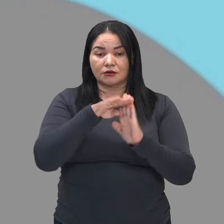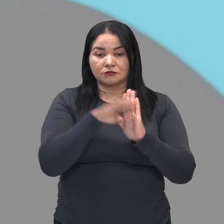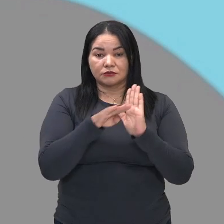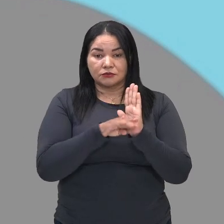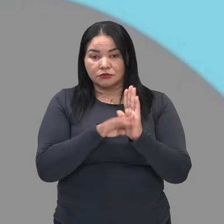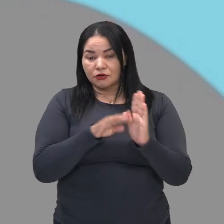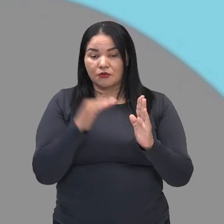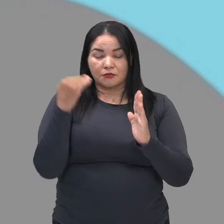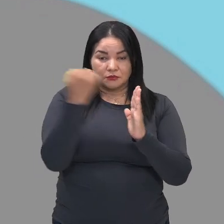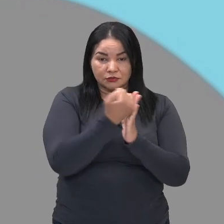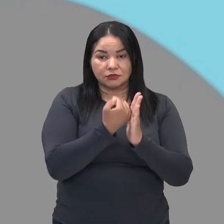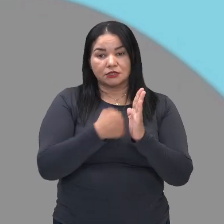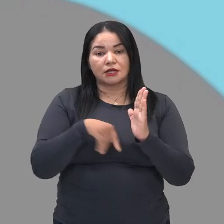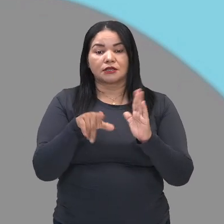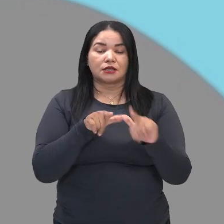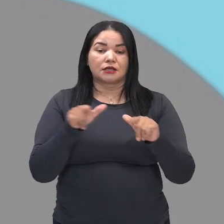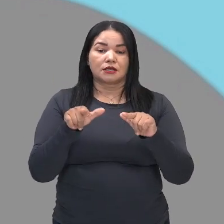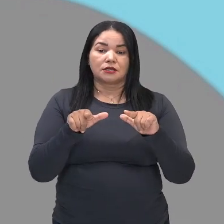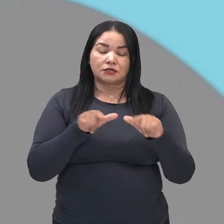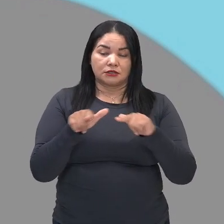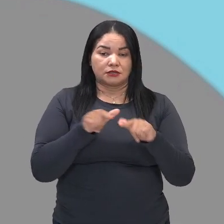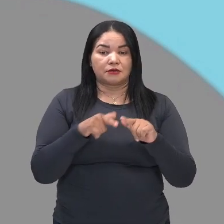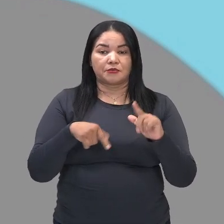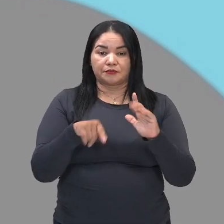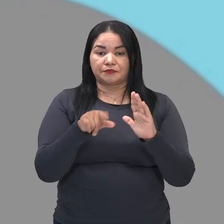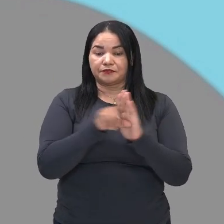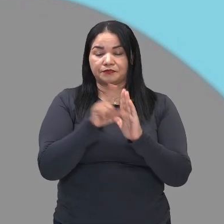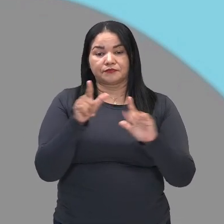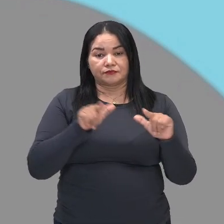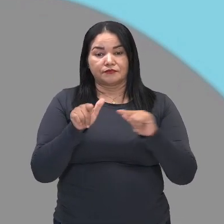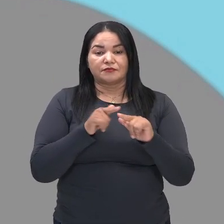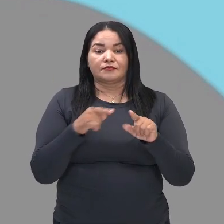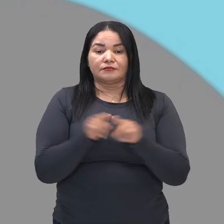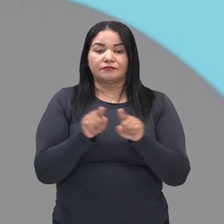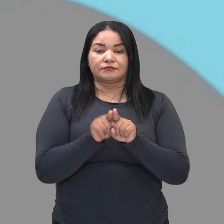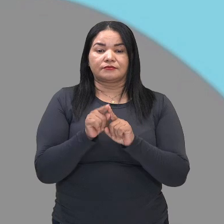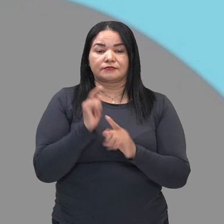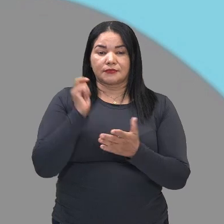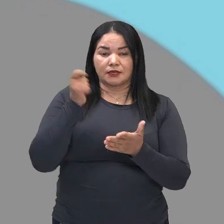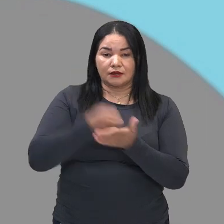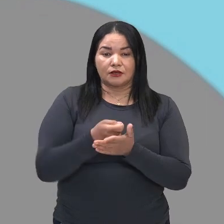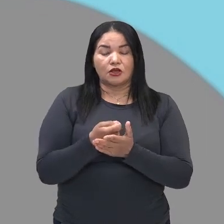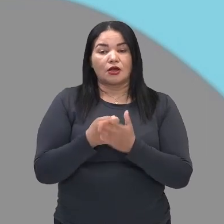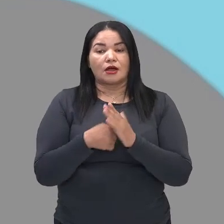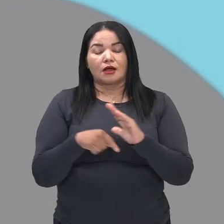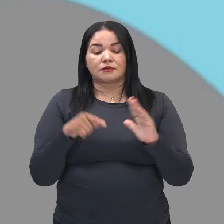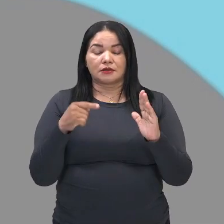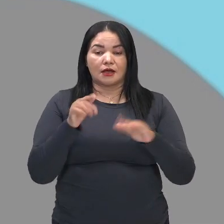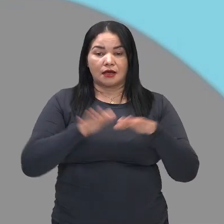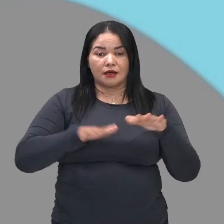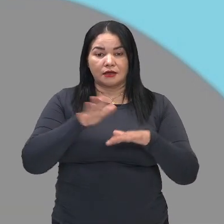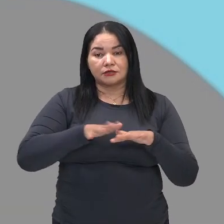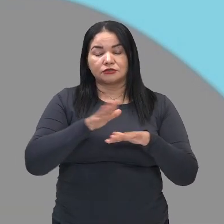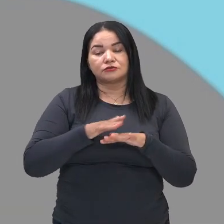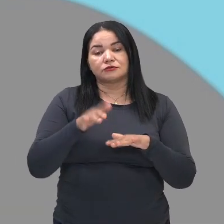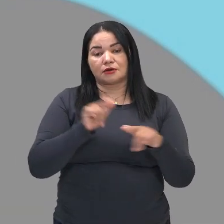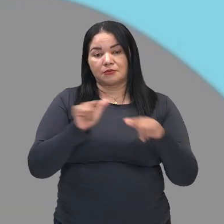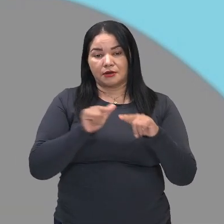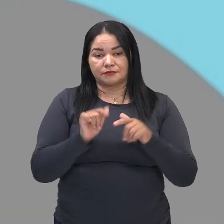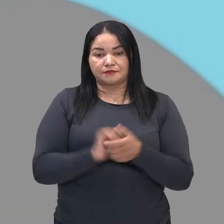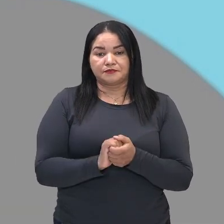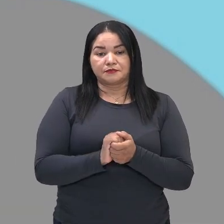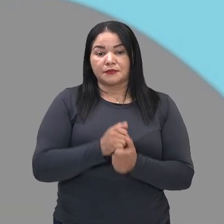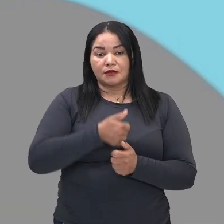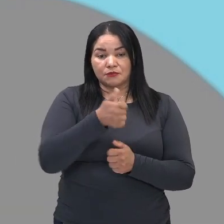trabalhistas, operando como um tribunal especializado em questões de trabalho. Em 1940,